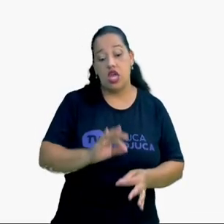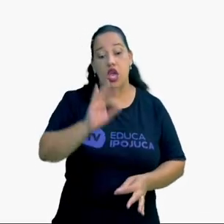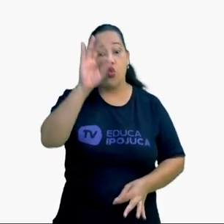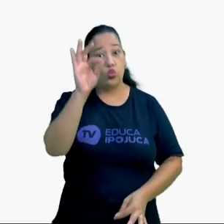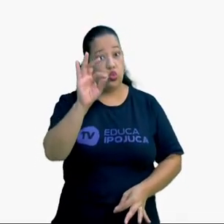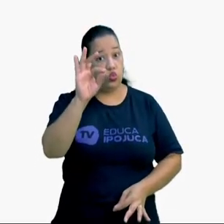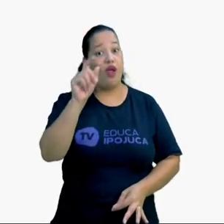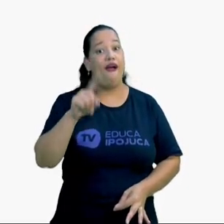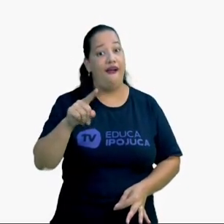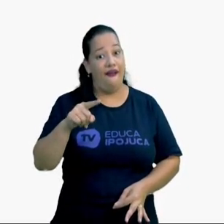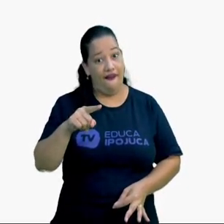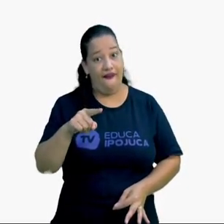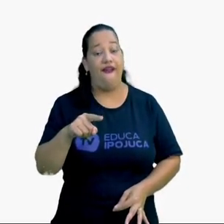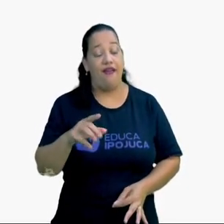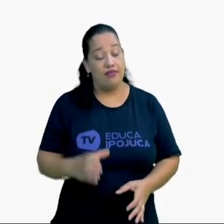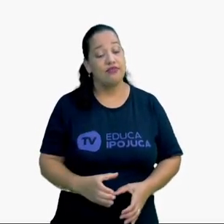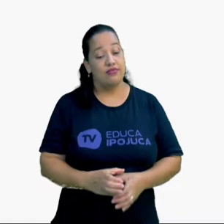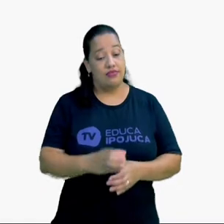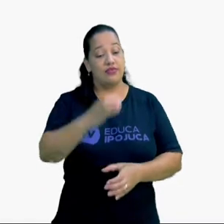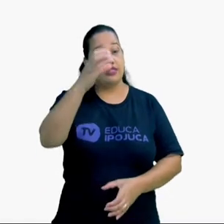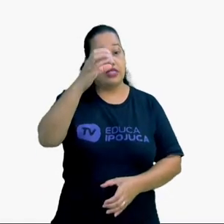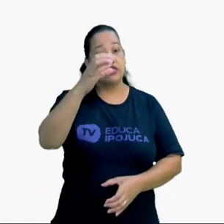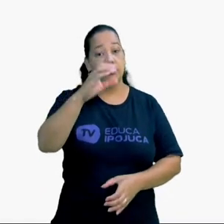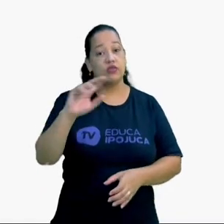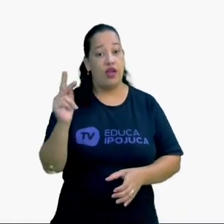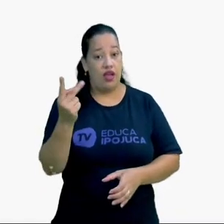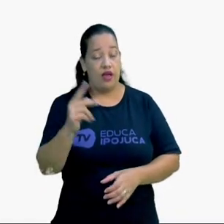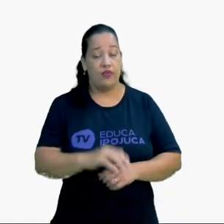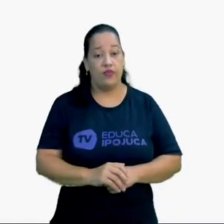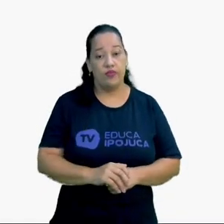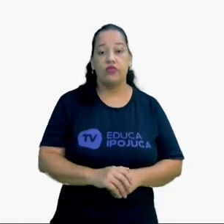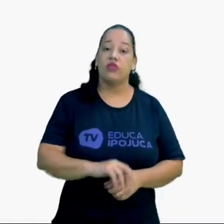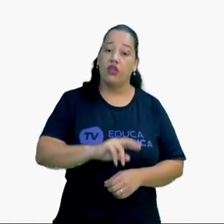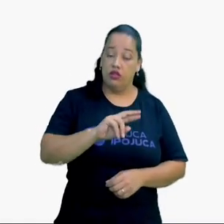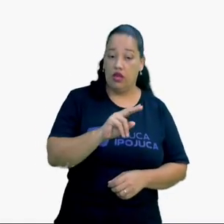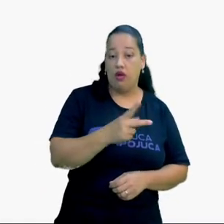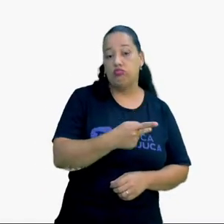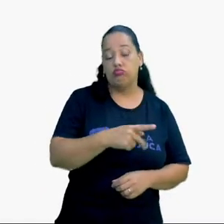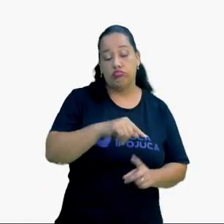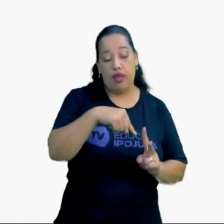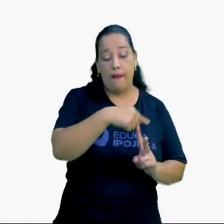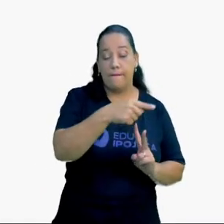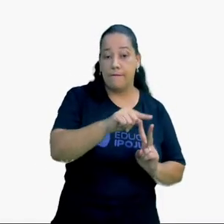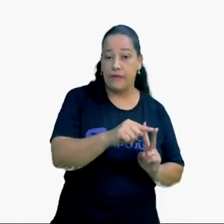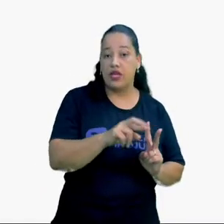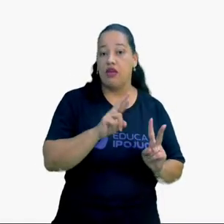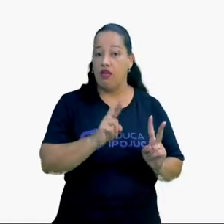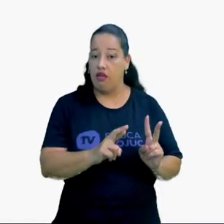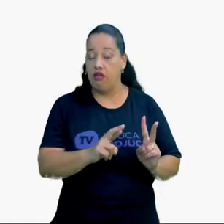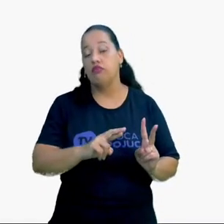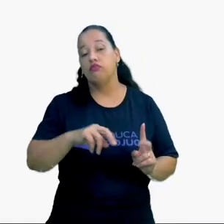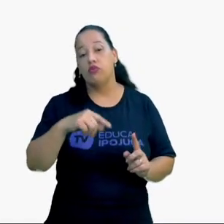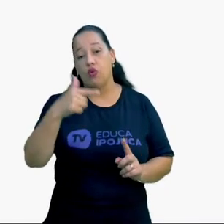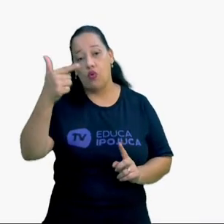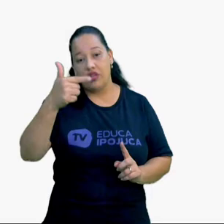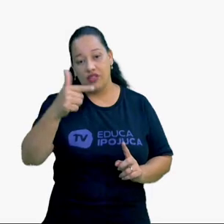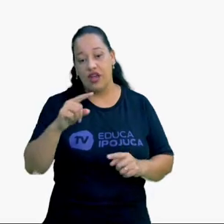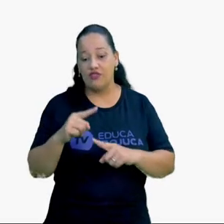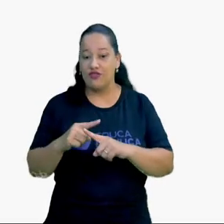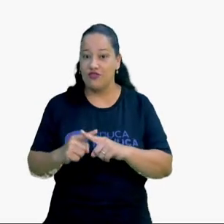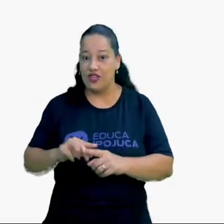do cilindro. Então, o volume fica πr ao quadrado vezes a altura. Vamos